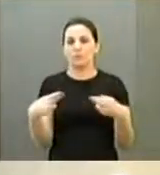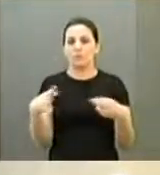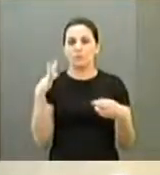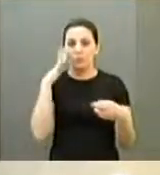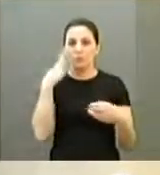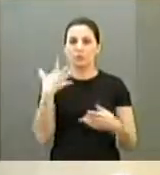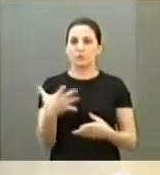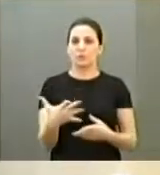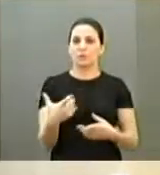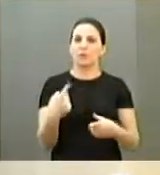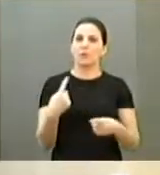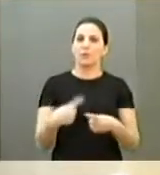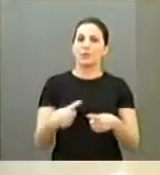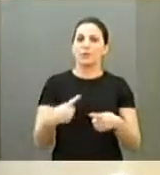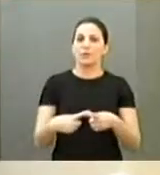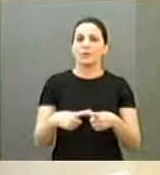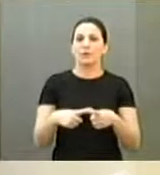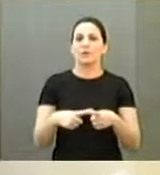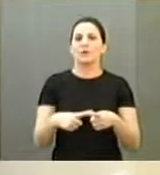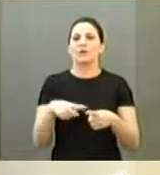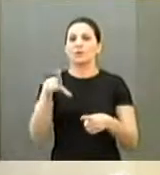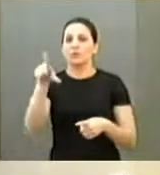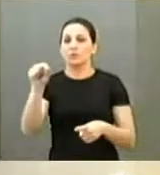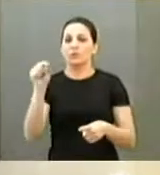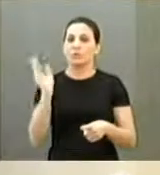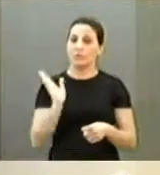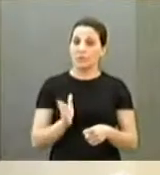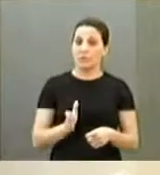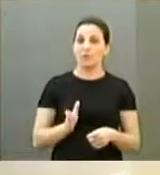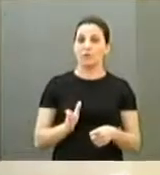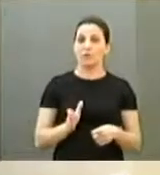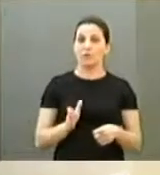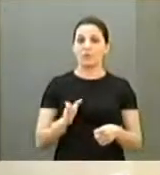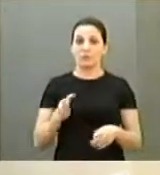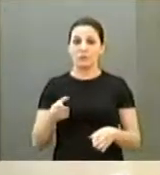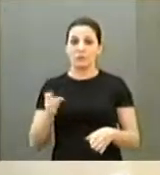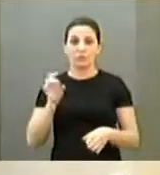as alternativas que estão colocadas aí, em geral, incidem só